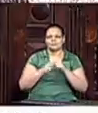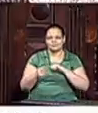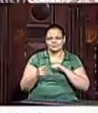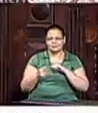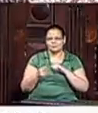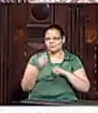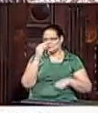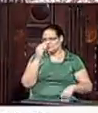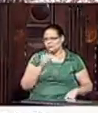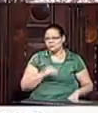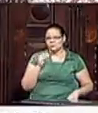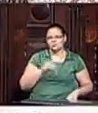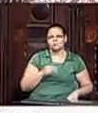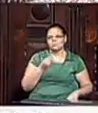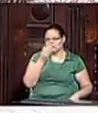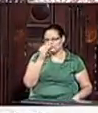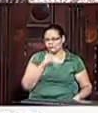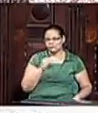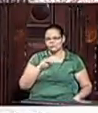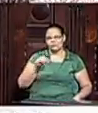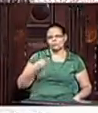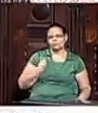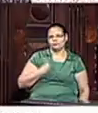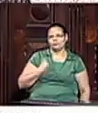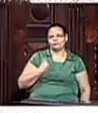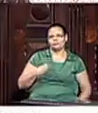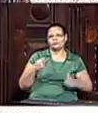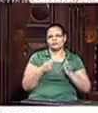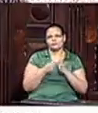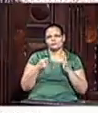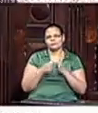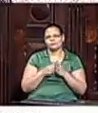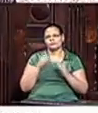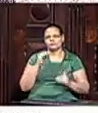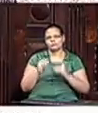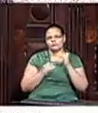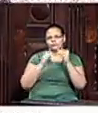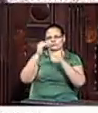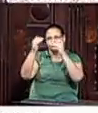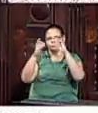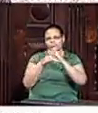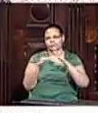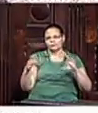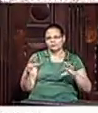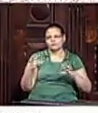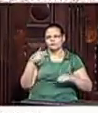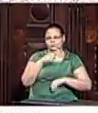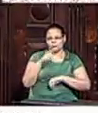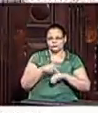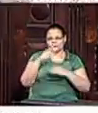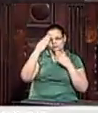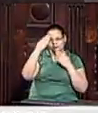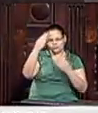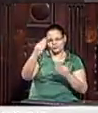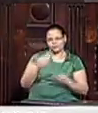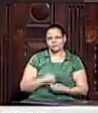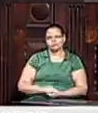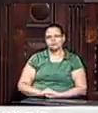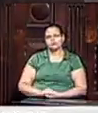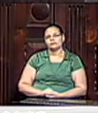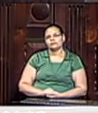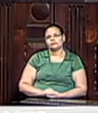pelo sangue de muitos que já deram a vida na luta pelo processo democrático nesse país. Muito obrigado. Obrigado pela sua